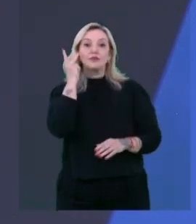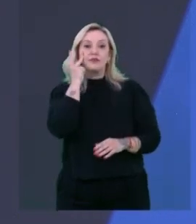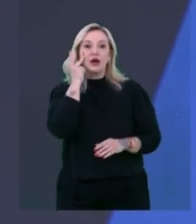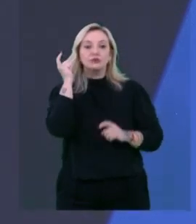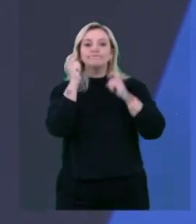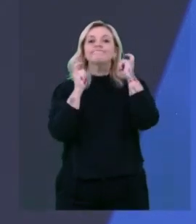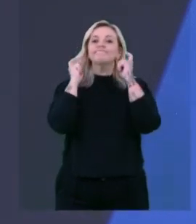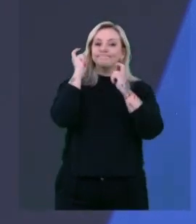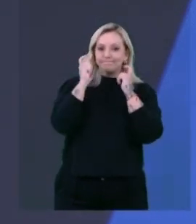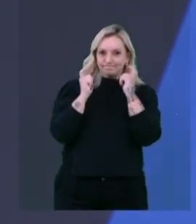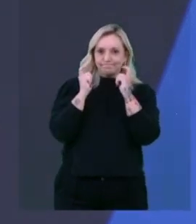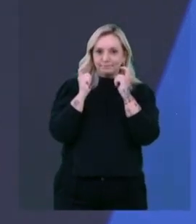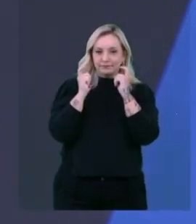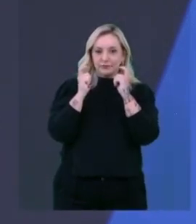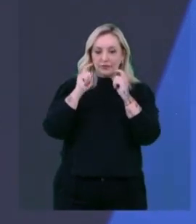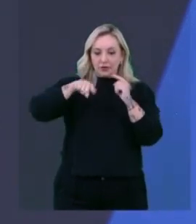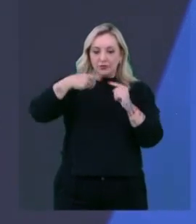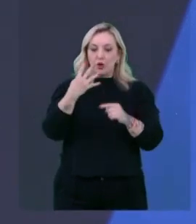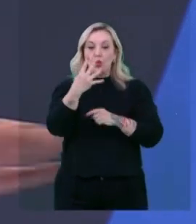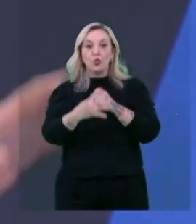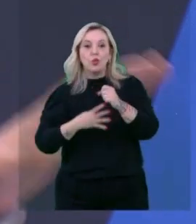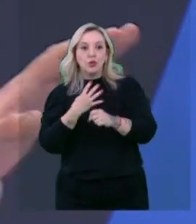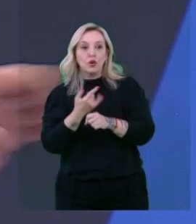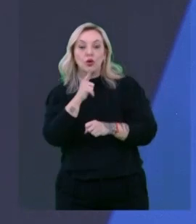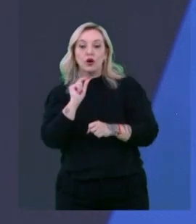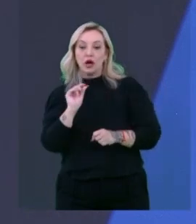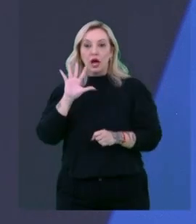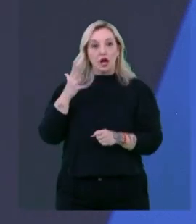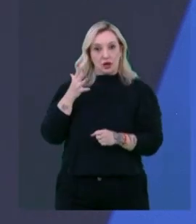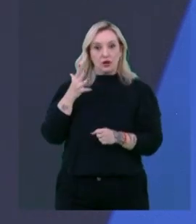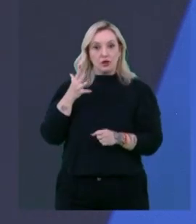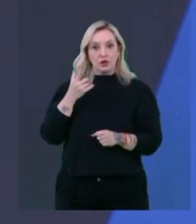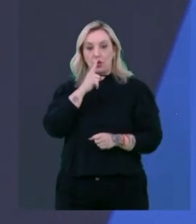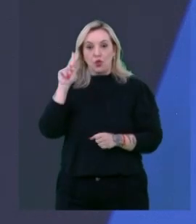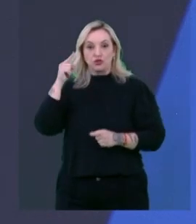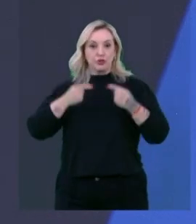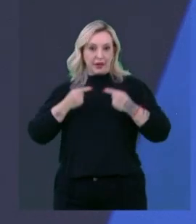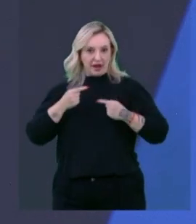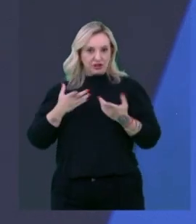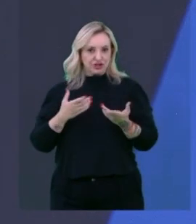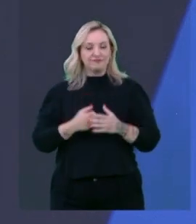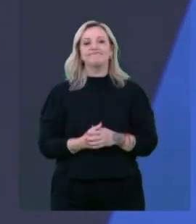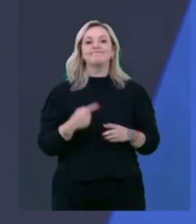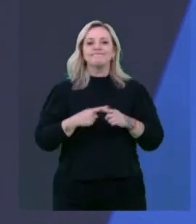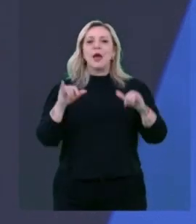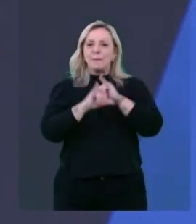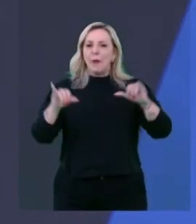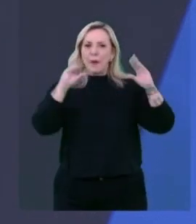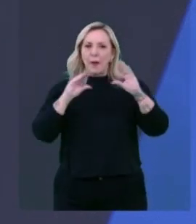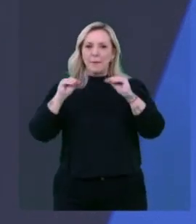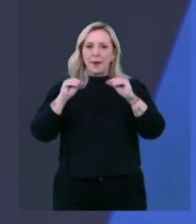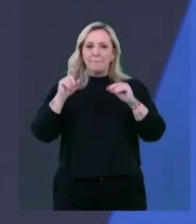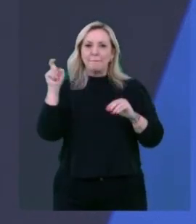mais preocupado com os próximos 4 anos do que com o que aconteceu no último debate porque a polêmica o meme